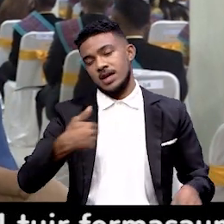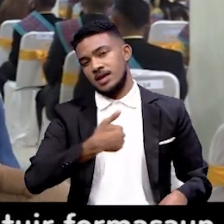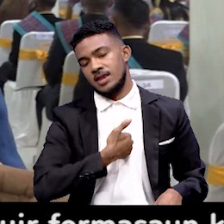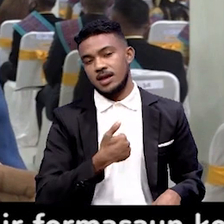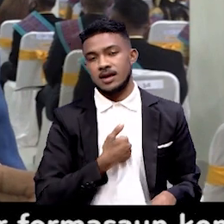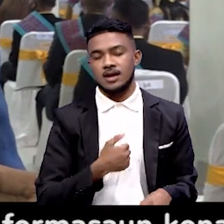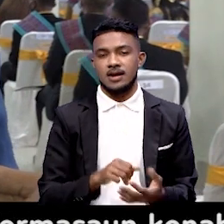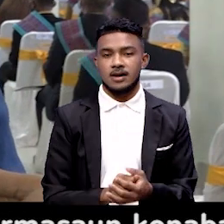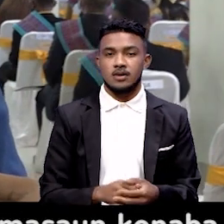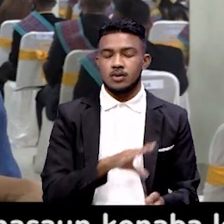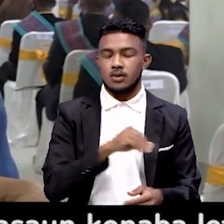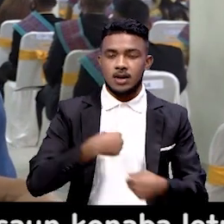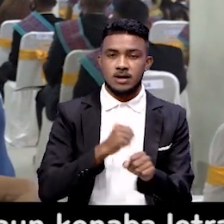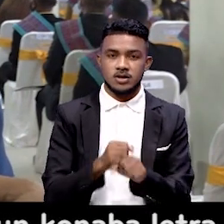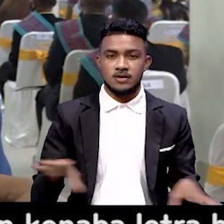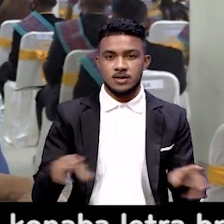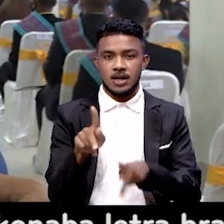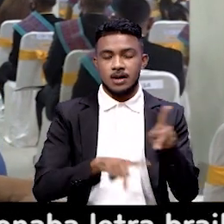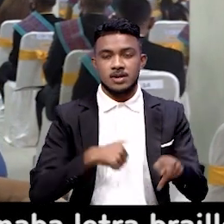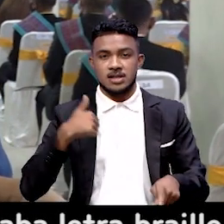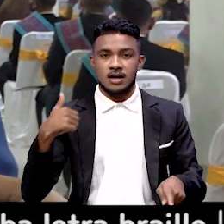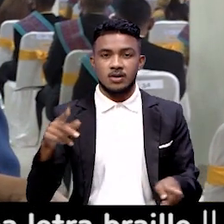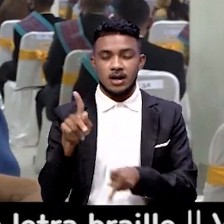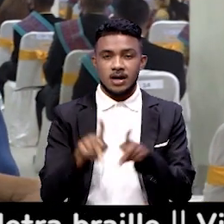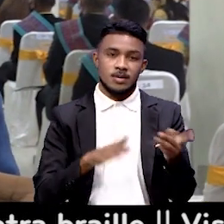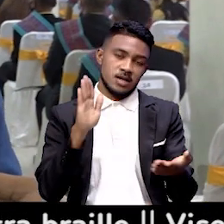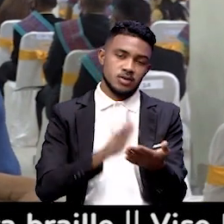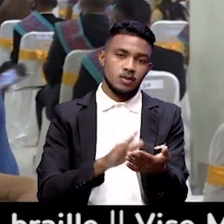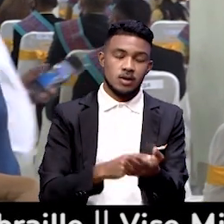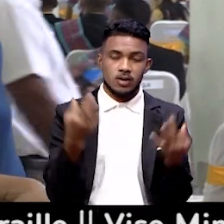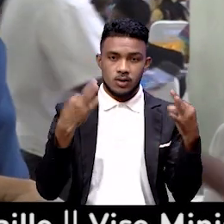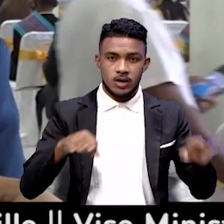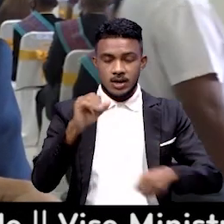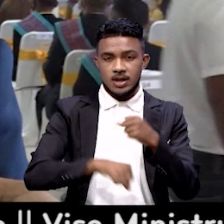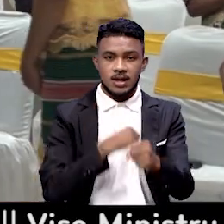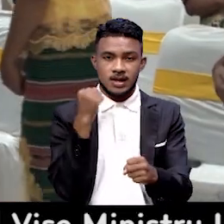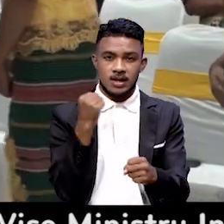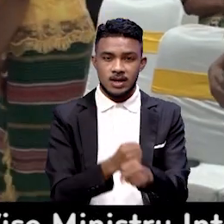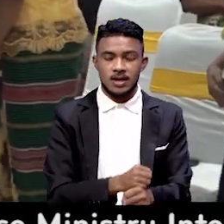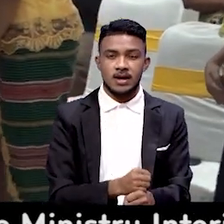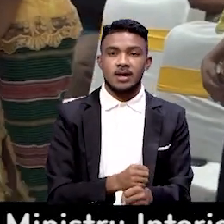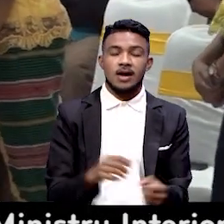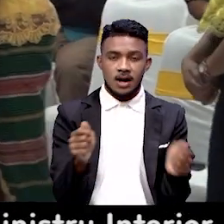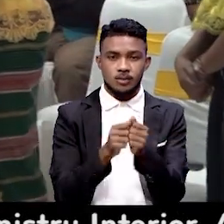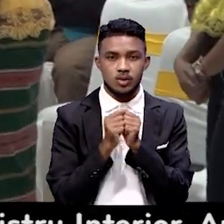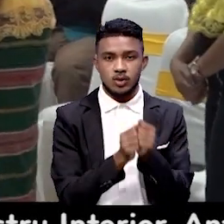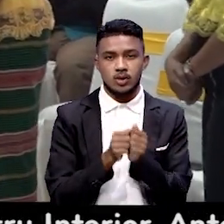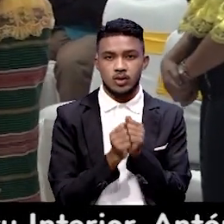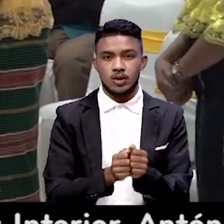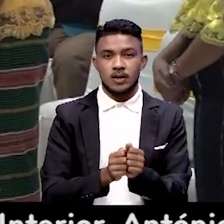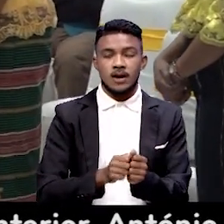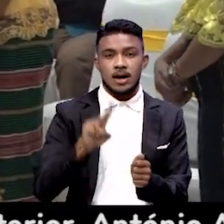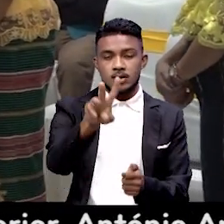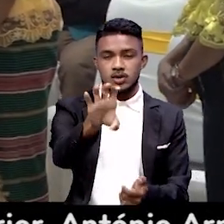cria serviço ba é maselo. Finalista sira nebe tuirio de sim ia tina acadêmico ne hamutuk atus rua lima nulu